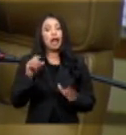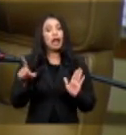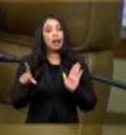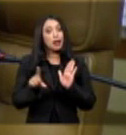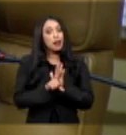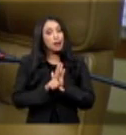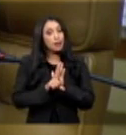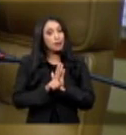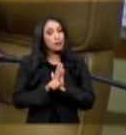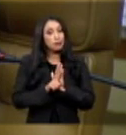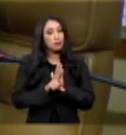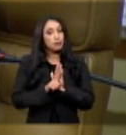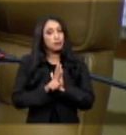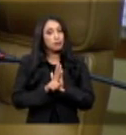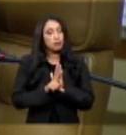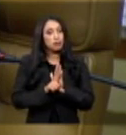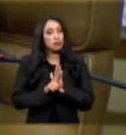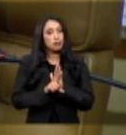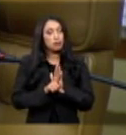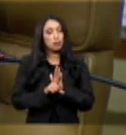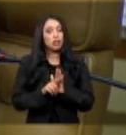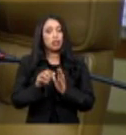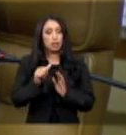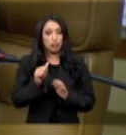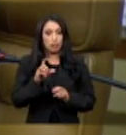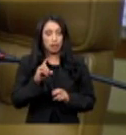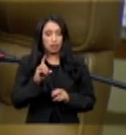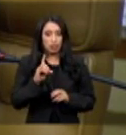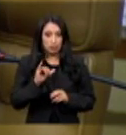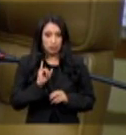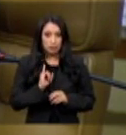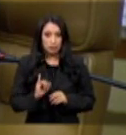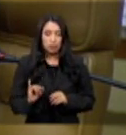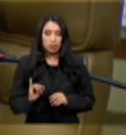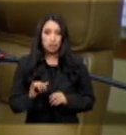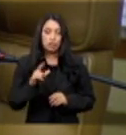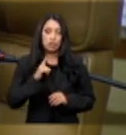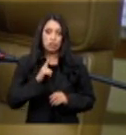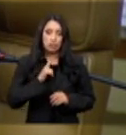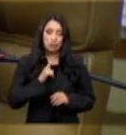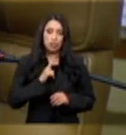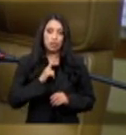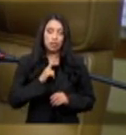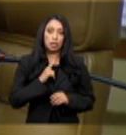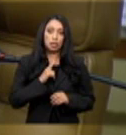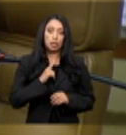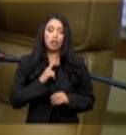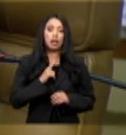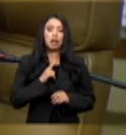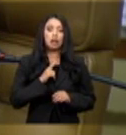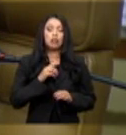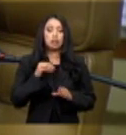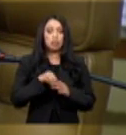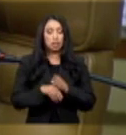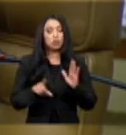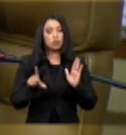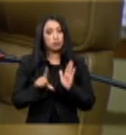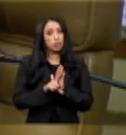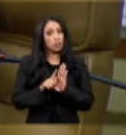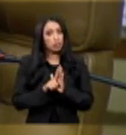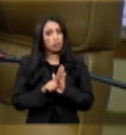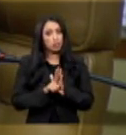a inconstitucionalidade, pedia a declaração de constitucionalidade formal e material do diploma legal,